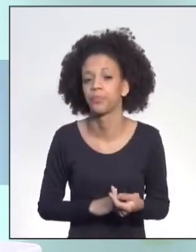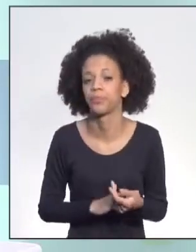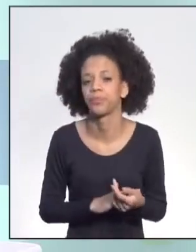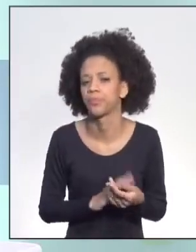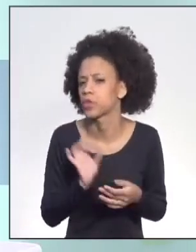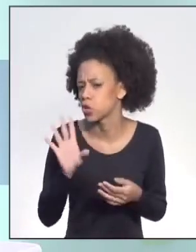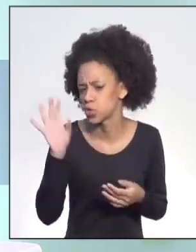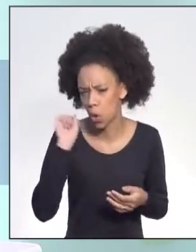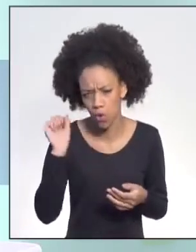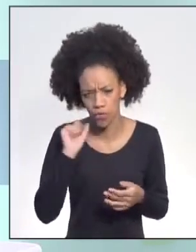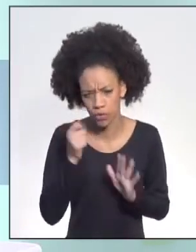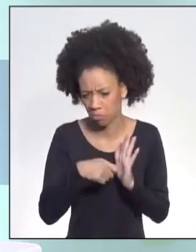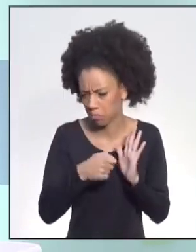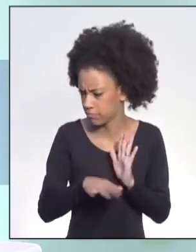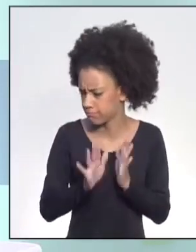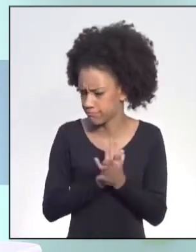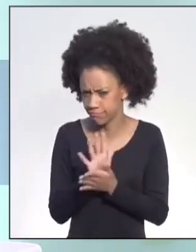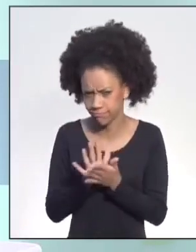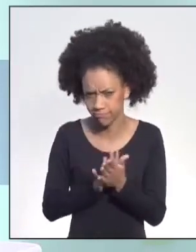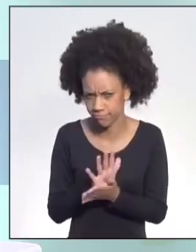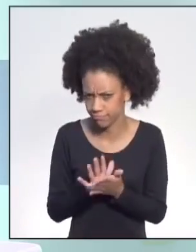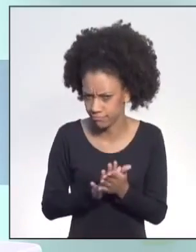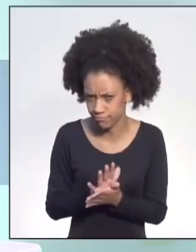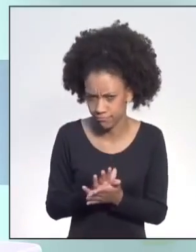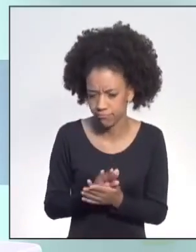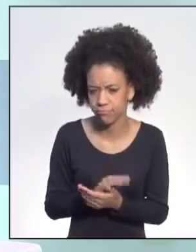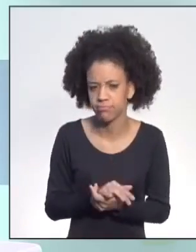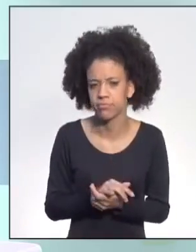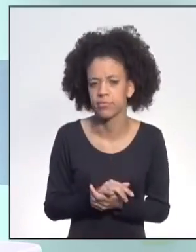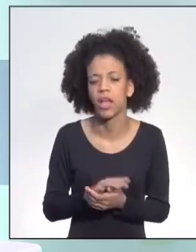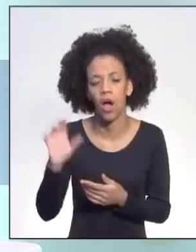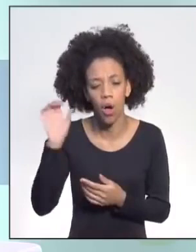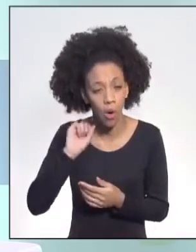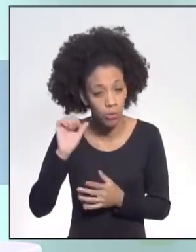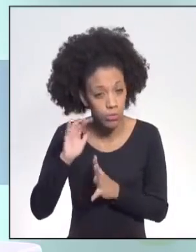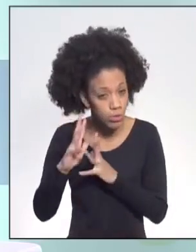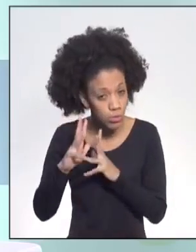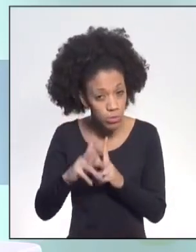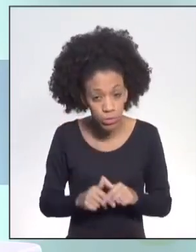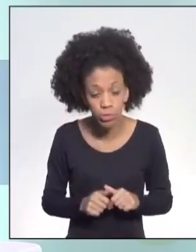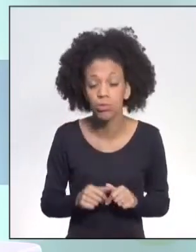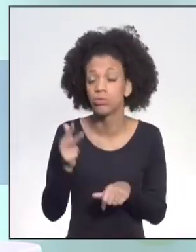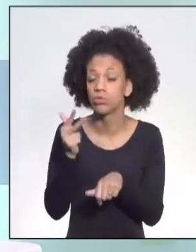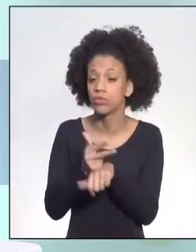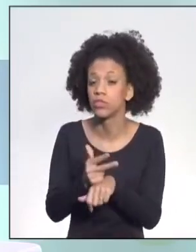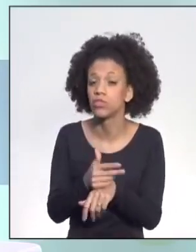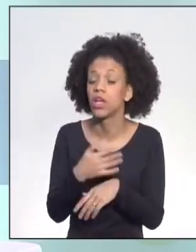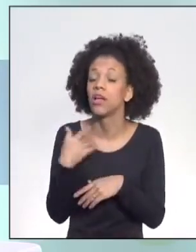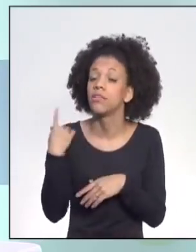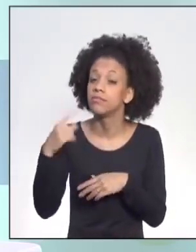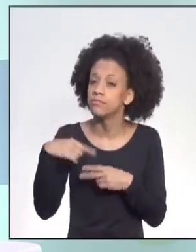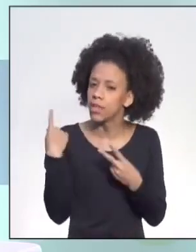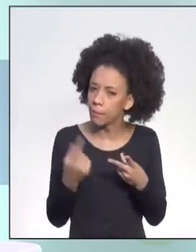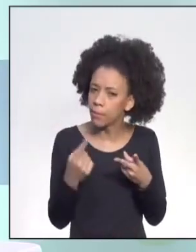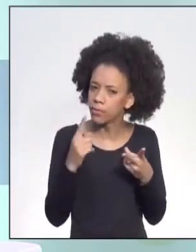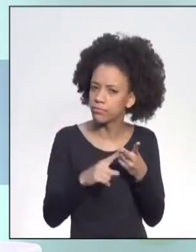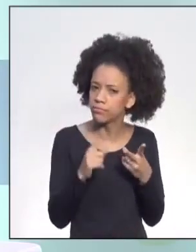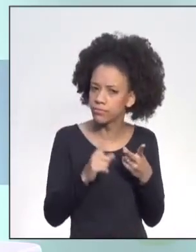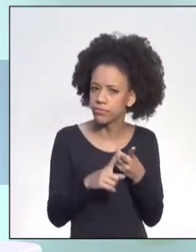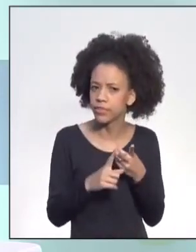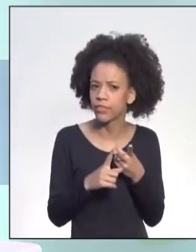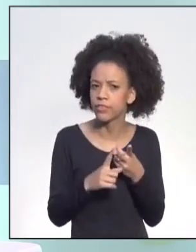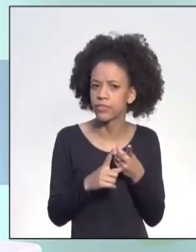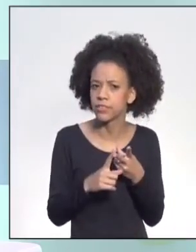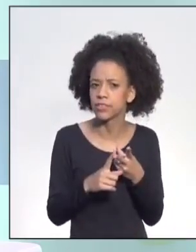vão ouvir, não vão registrar, não vão anotar nada. Ouçam toda a história e depois vocês precisam passar essa história